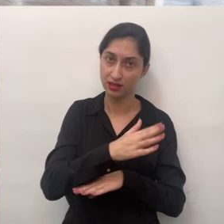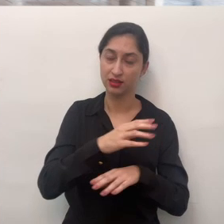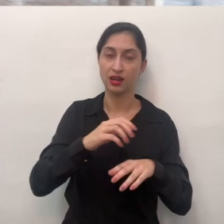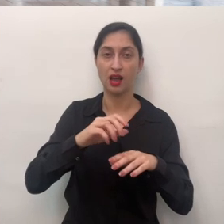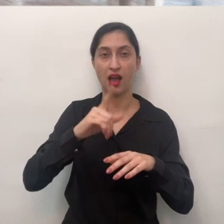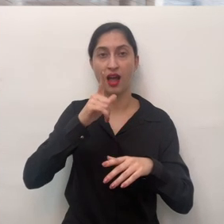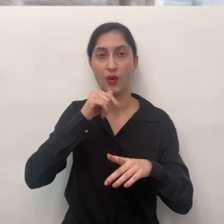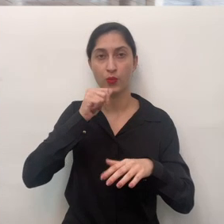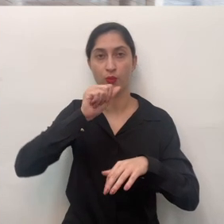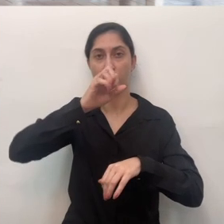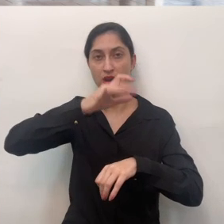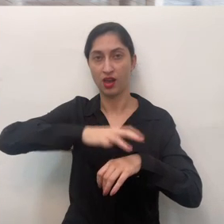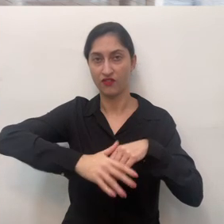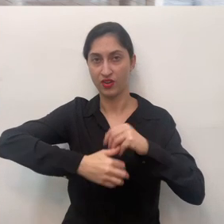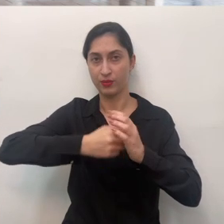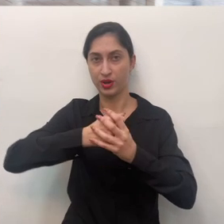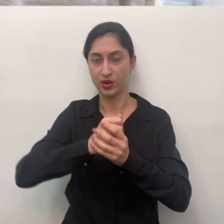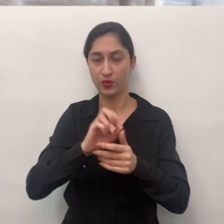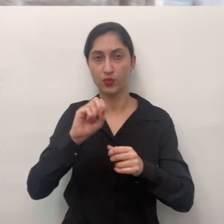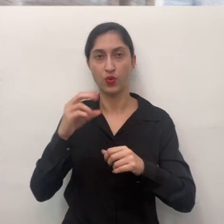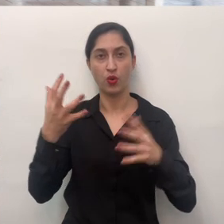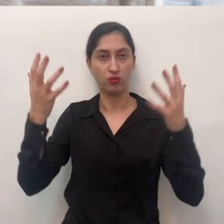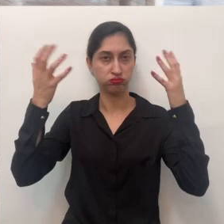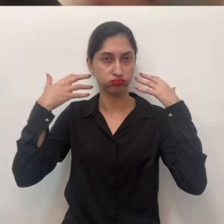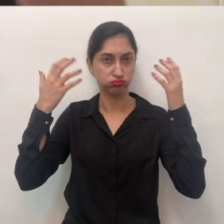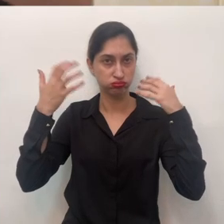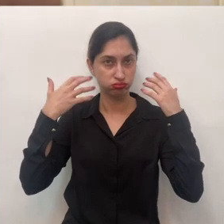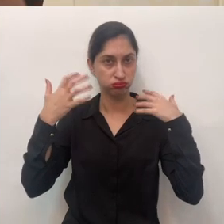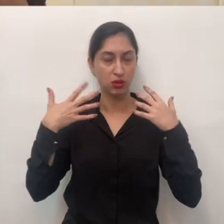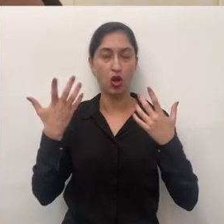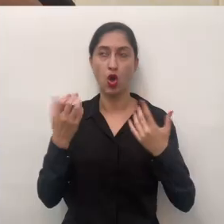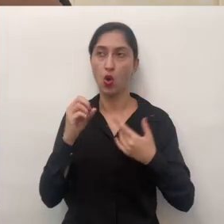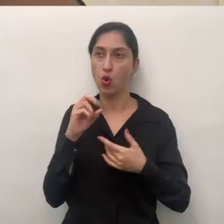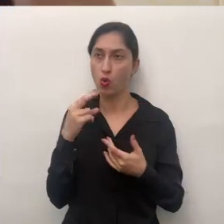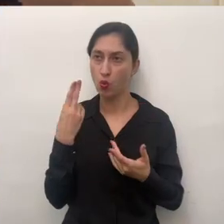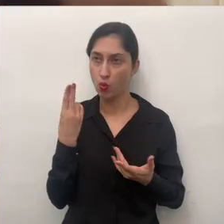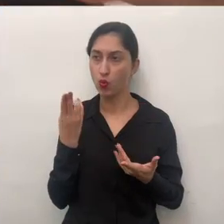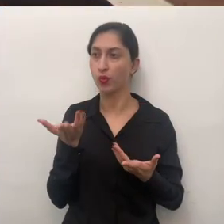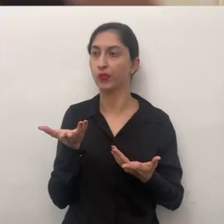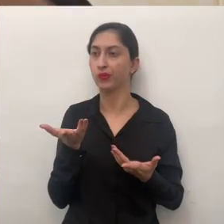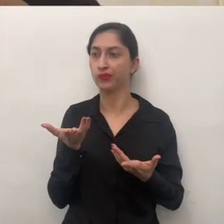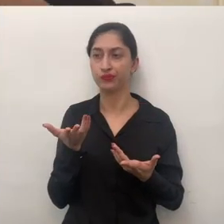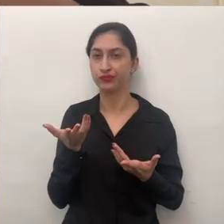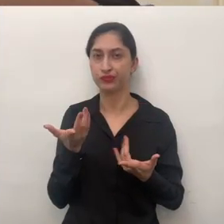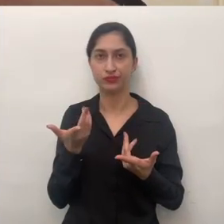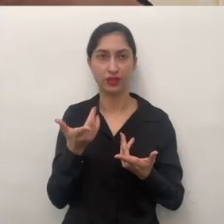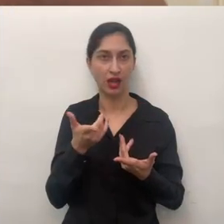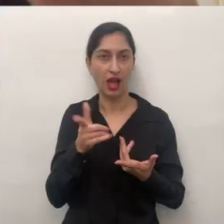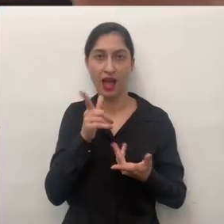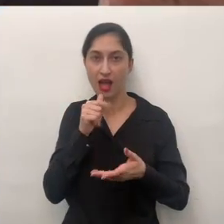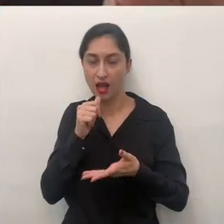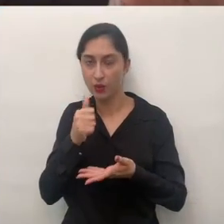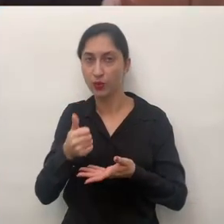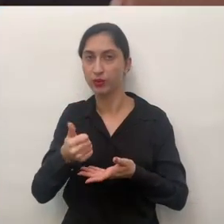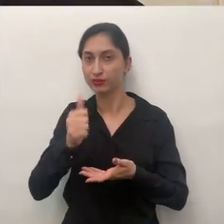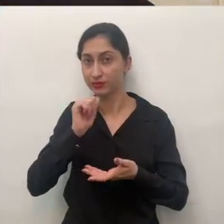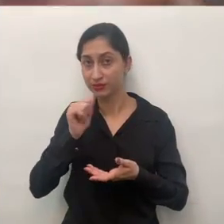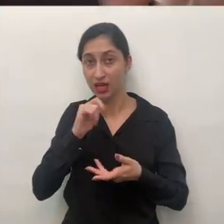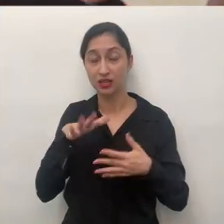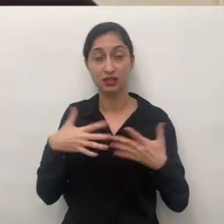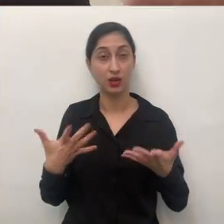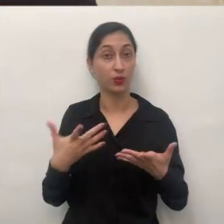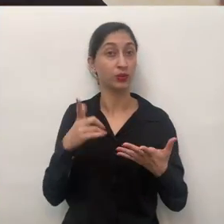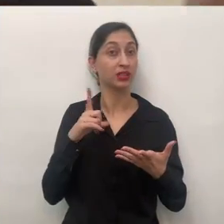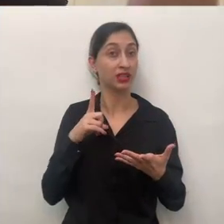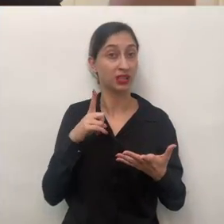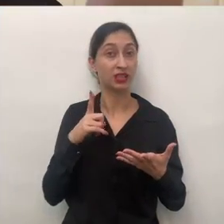né? Ou para lavar a mão, ou para tomar uma ducha, para beber água, enfim. Então, Hídrica Episódios, esses vários episódios que são construídos